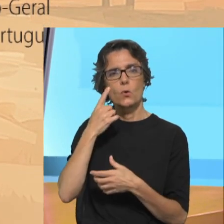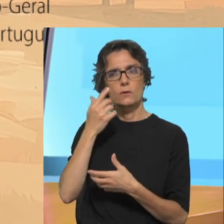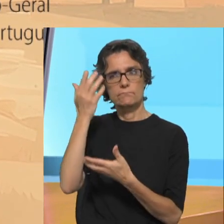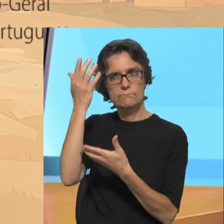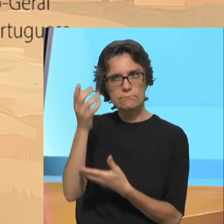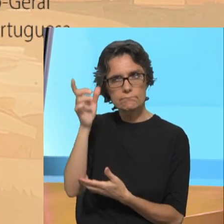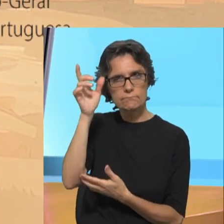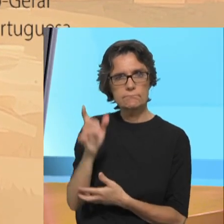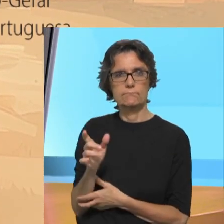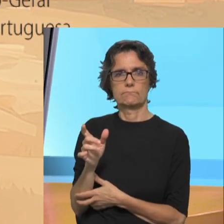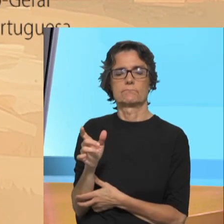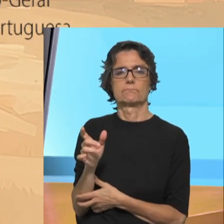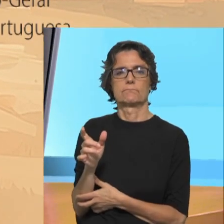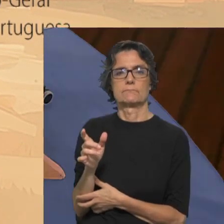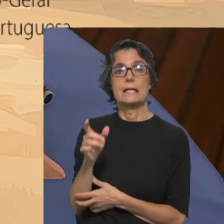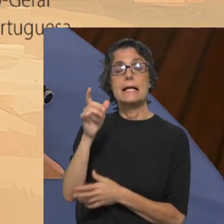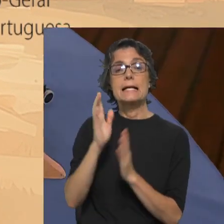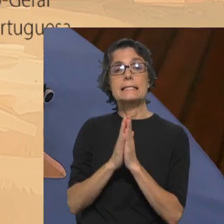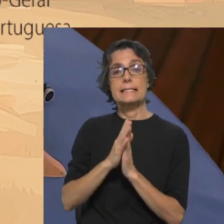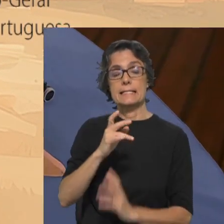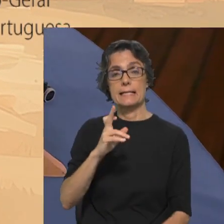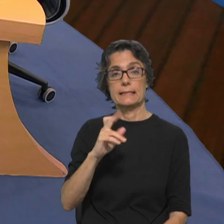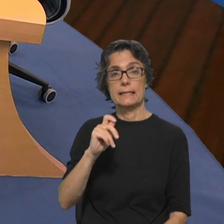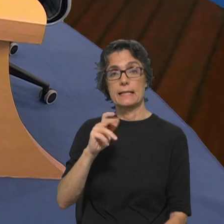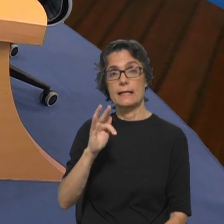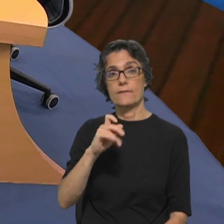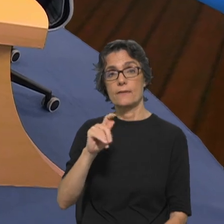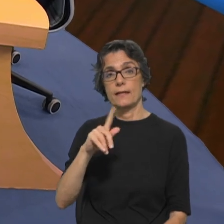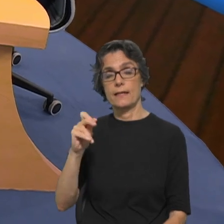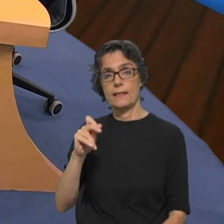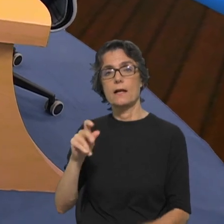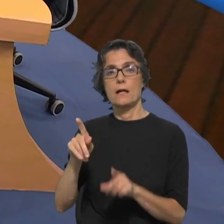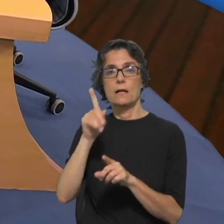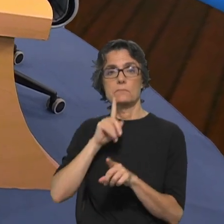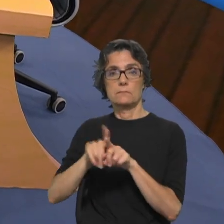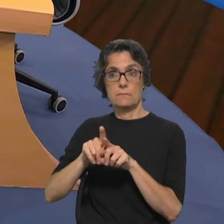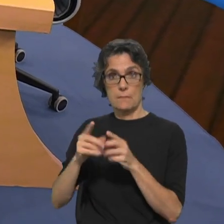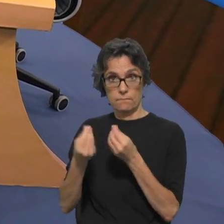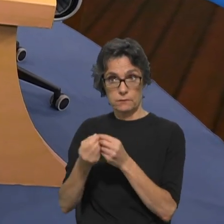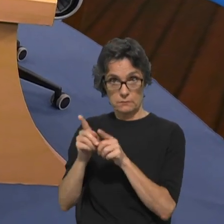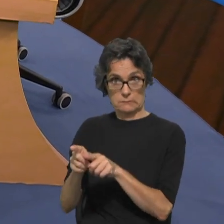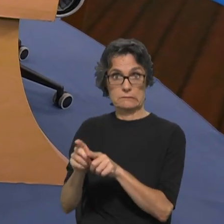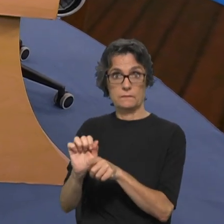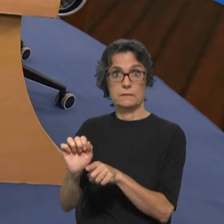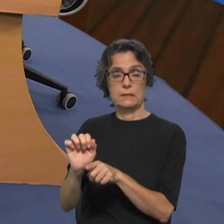do tempo. Santa Rafaela, com a sua irmã, por muitas